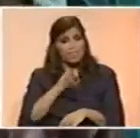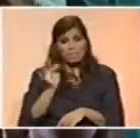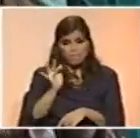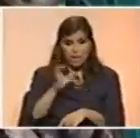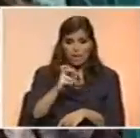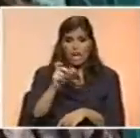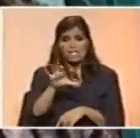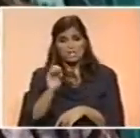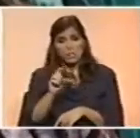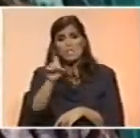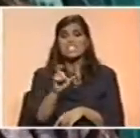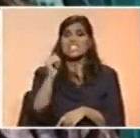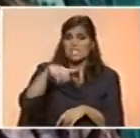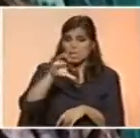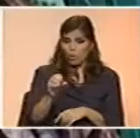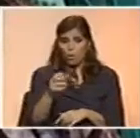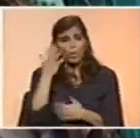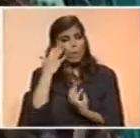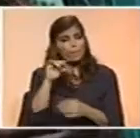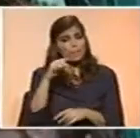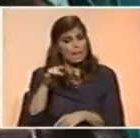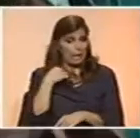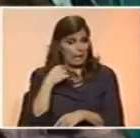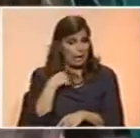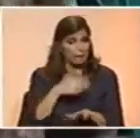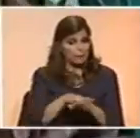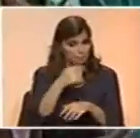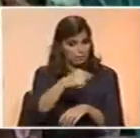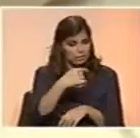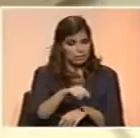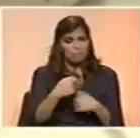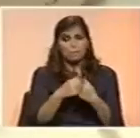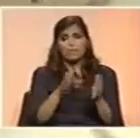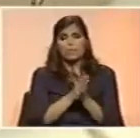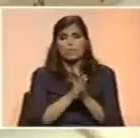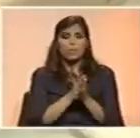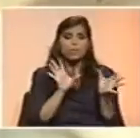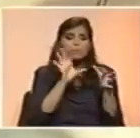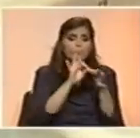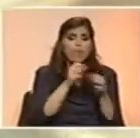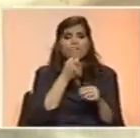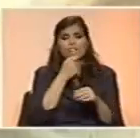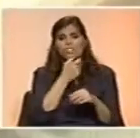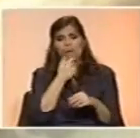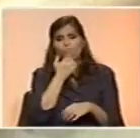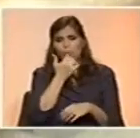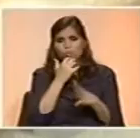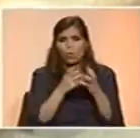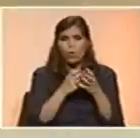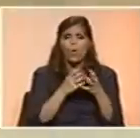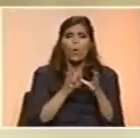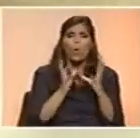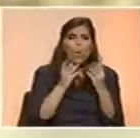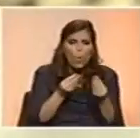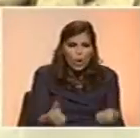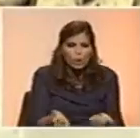e zinco, encontrados habitualmente na carne e peixe. É tudo uma questão de combinar feijões, frutos gordos e sementes com